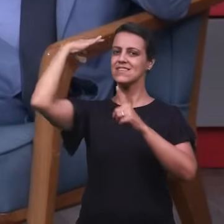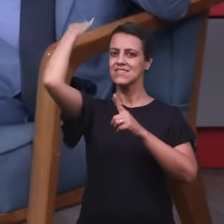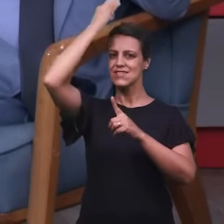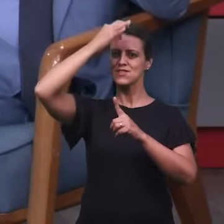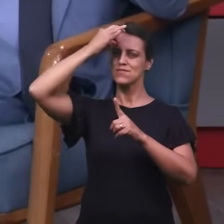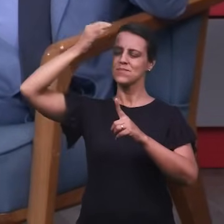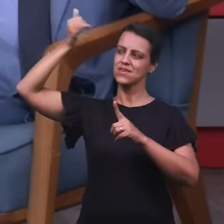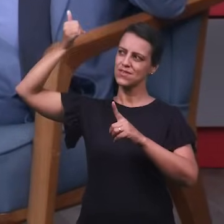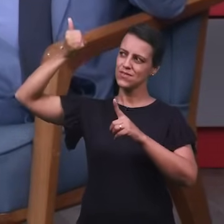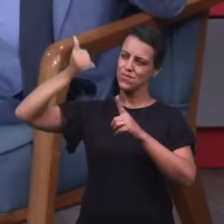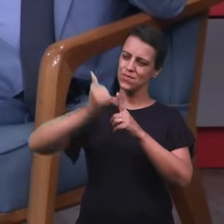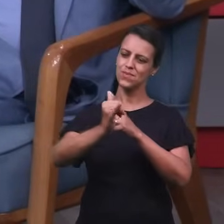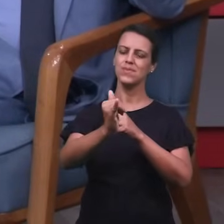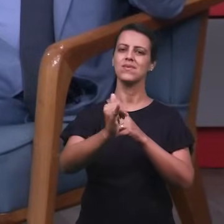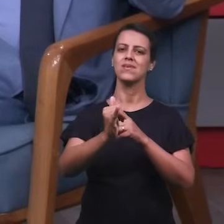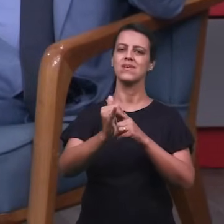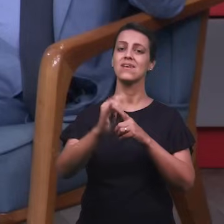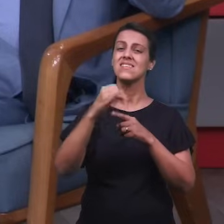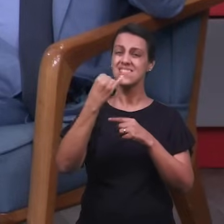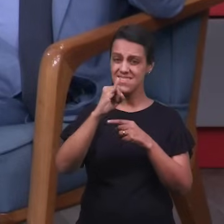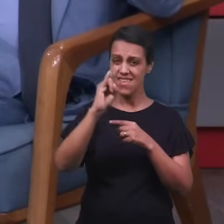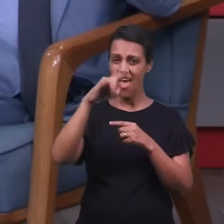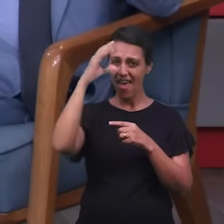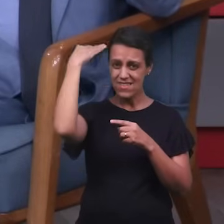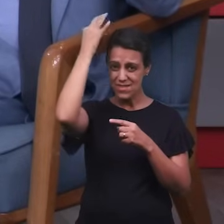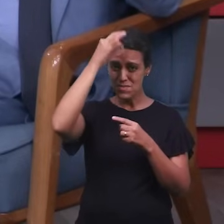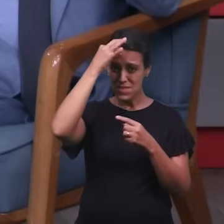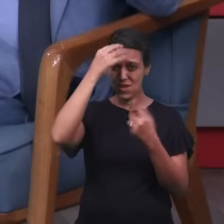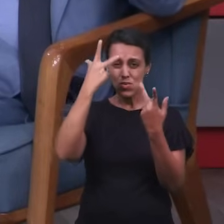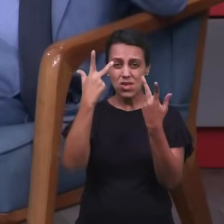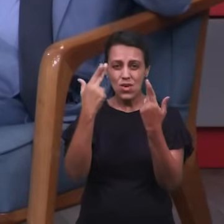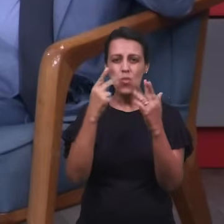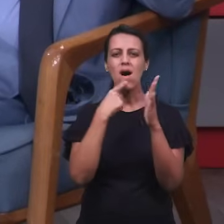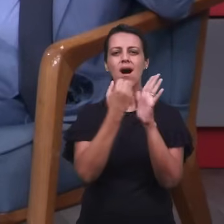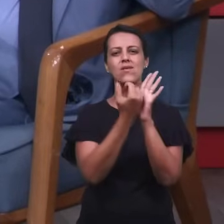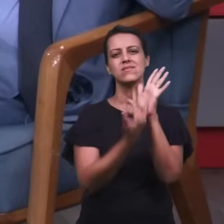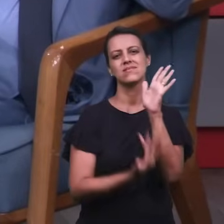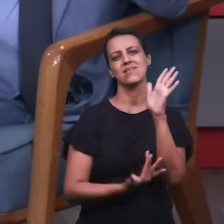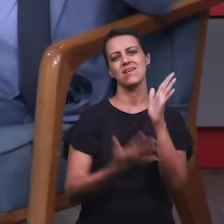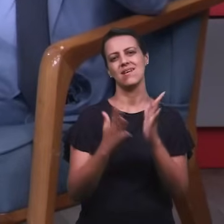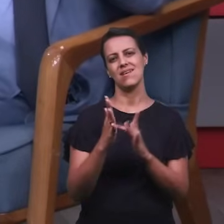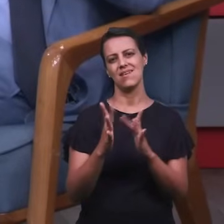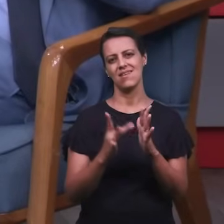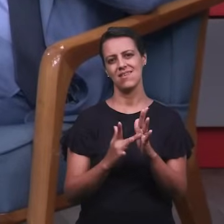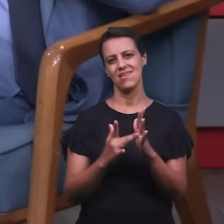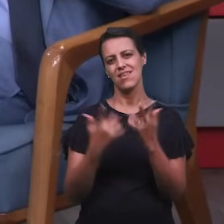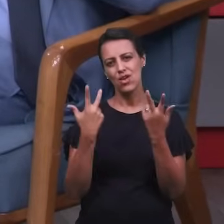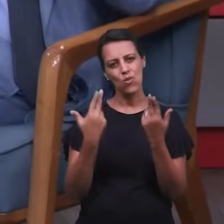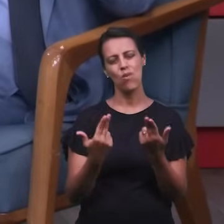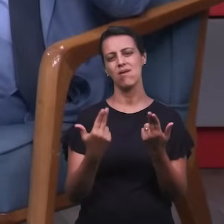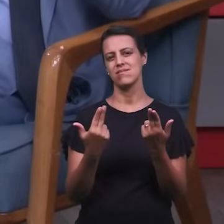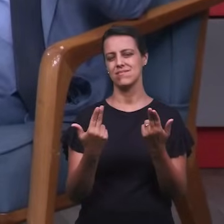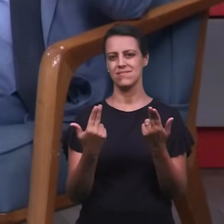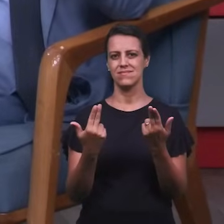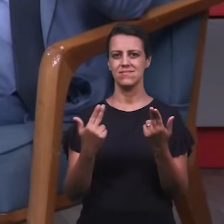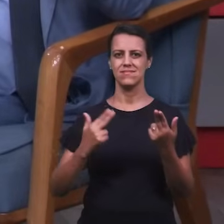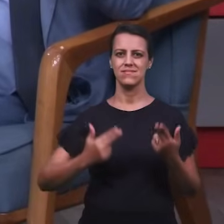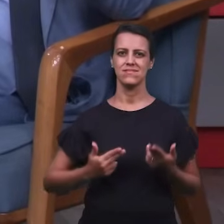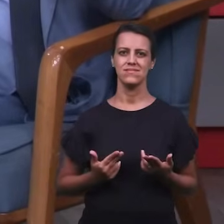do Espírito, é do sangue, porque o sangue é tipo do Espírito. Então,